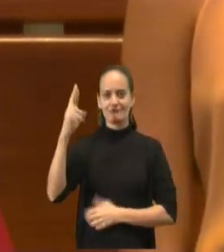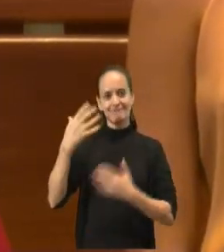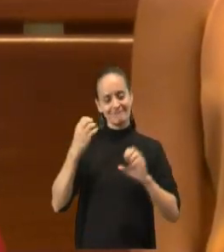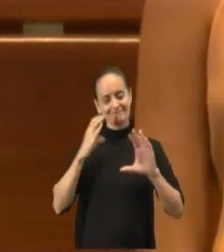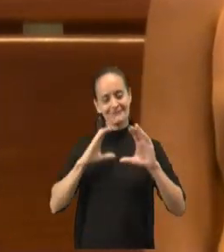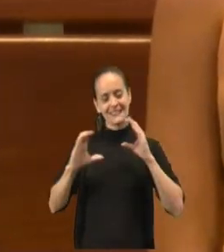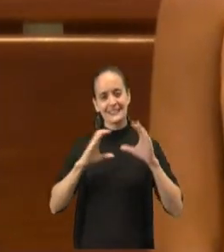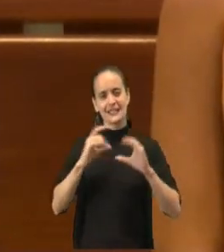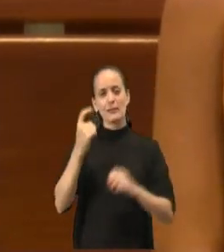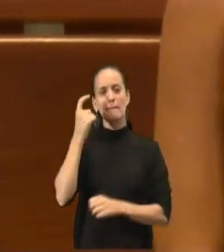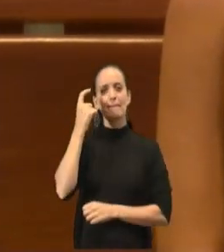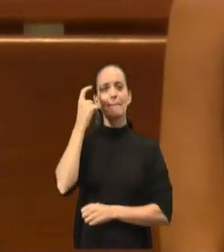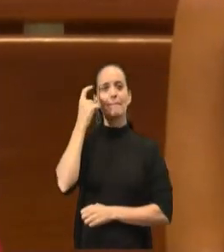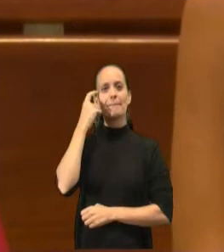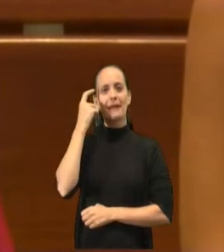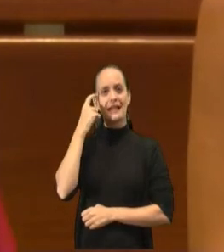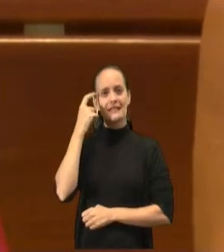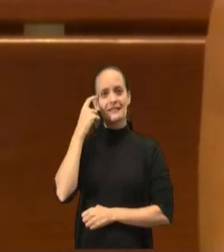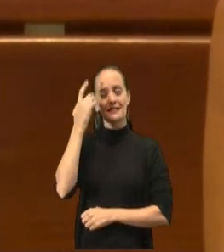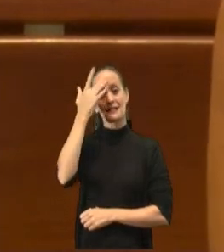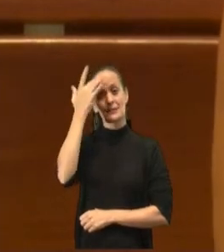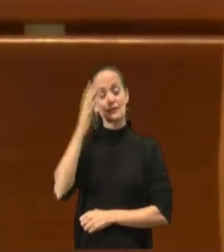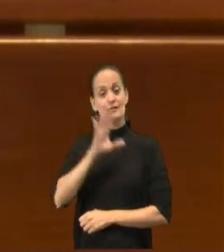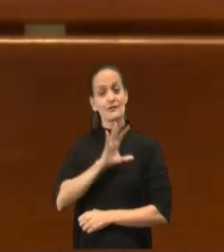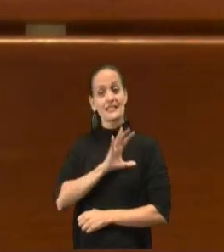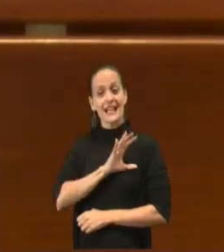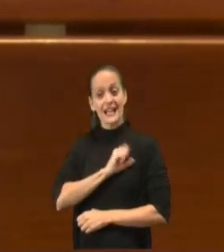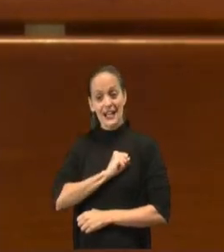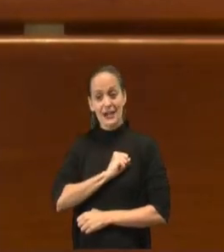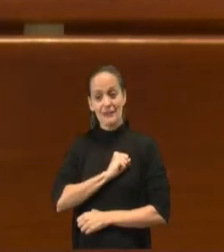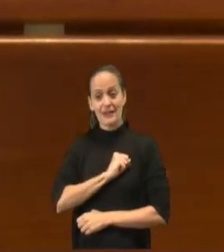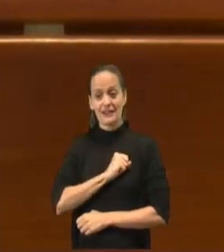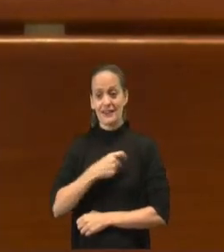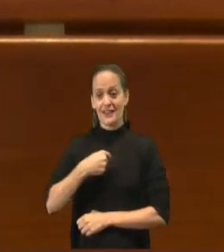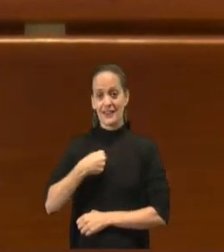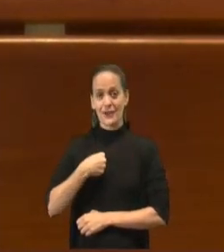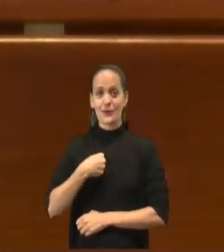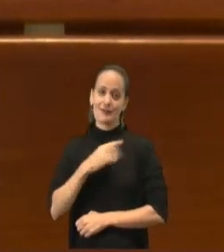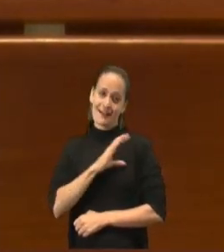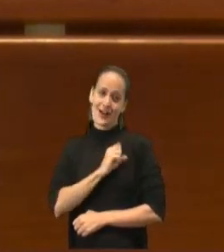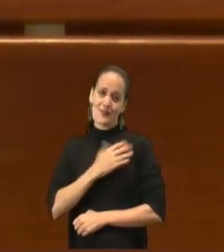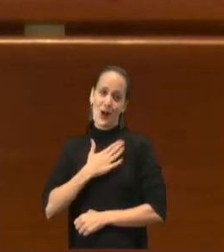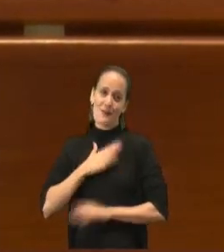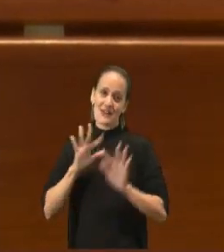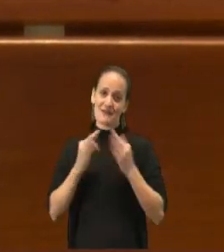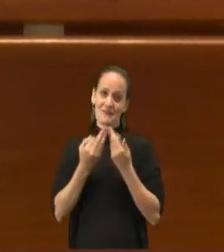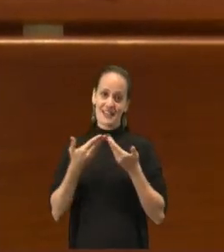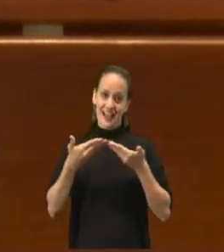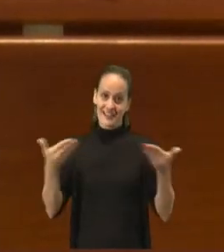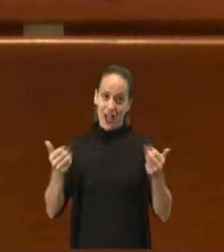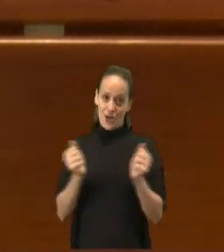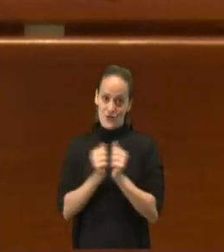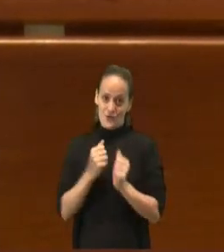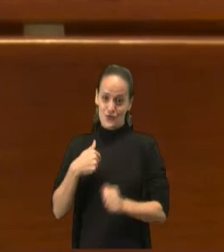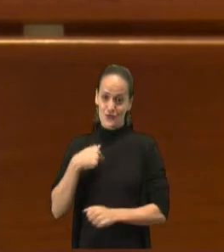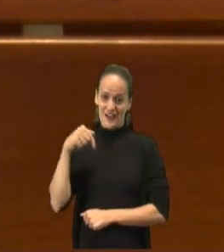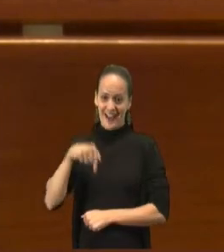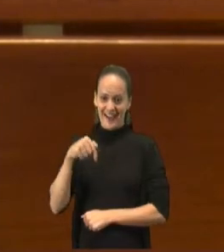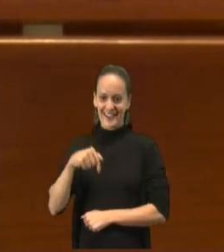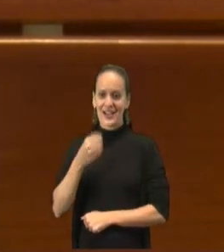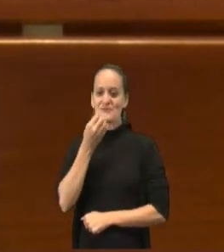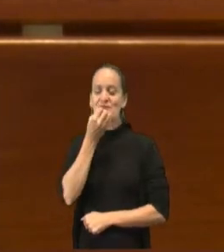cante pensando naqueles que você ama. E eu quero dizer que eu amo minha família, amo vocês. É muito